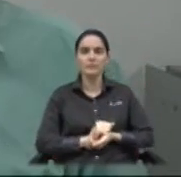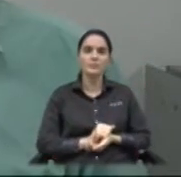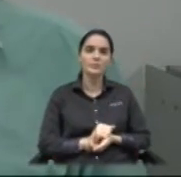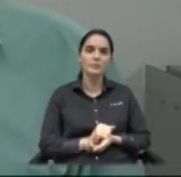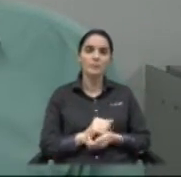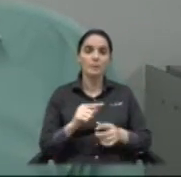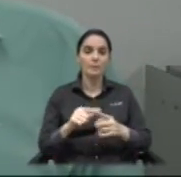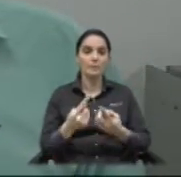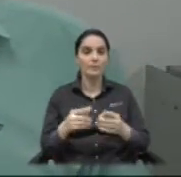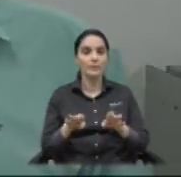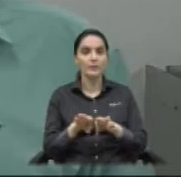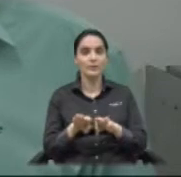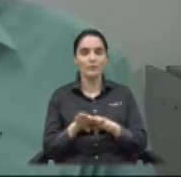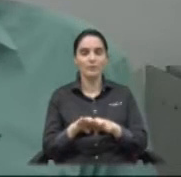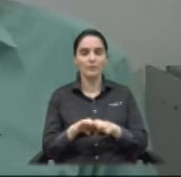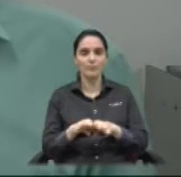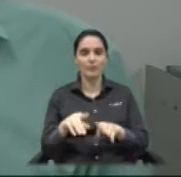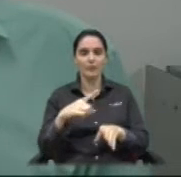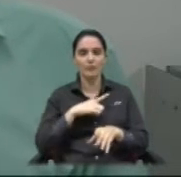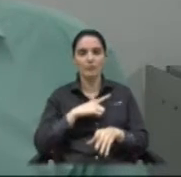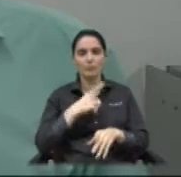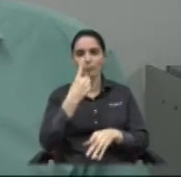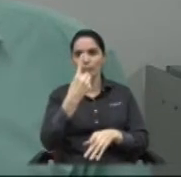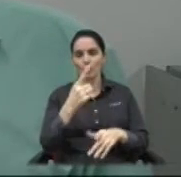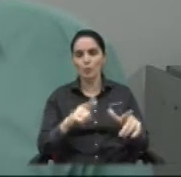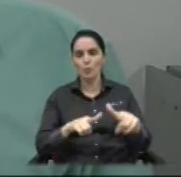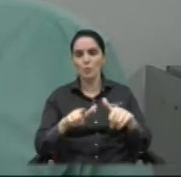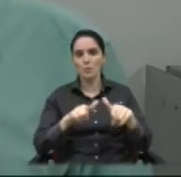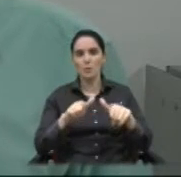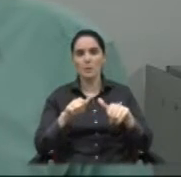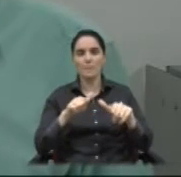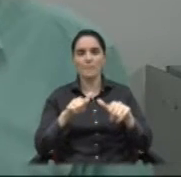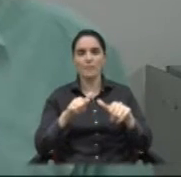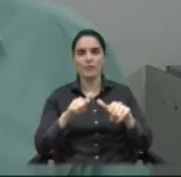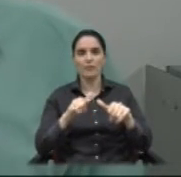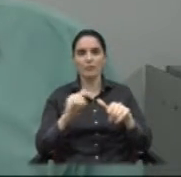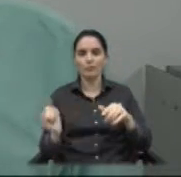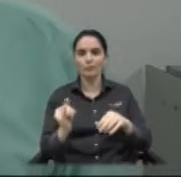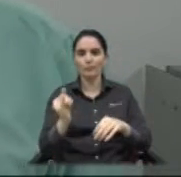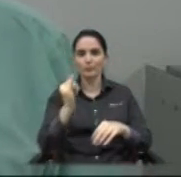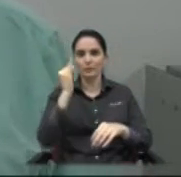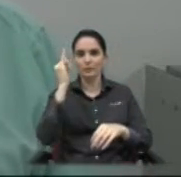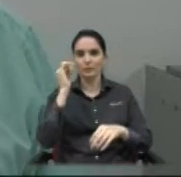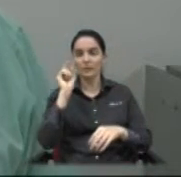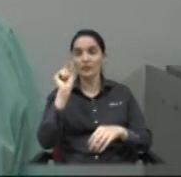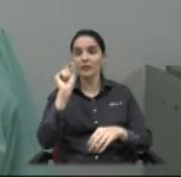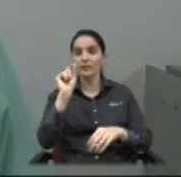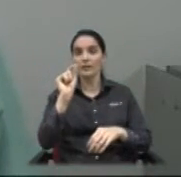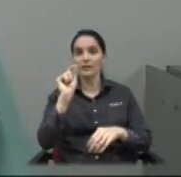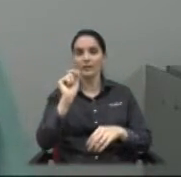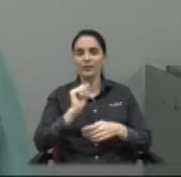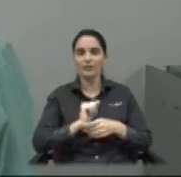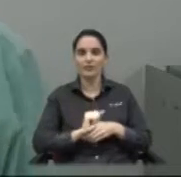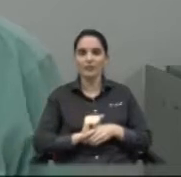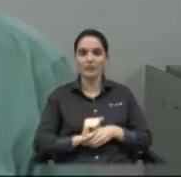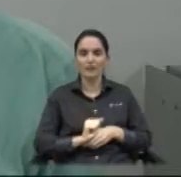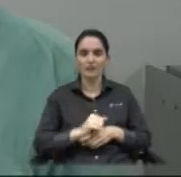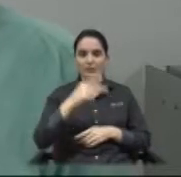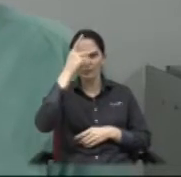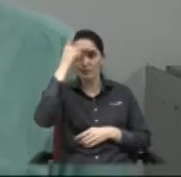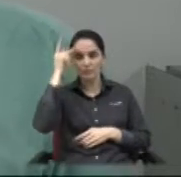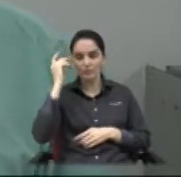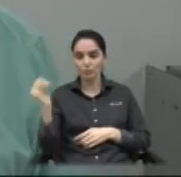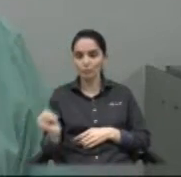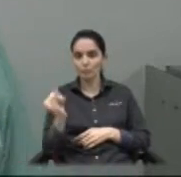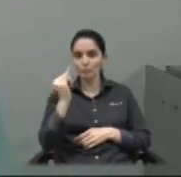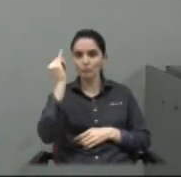tem também uma prerrogativa excepcionalmente maravilhosa, que é eternizar nos anais da casa e na